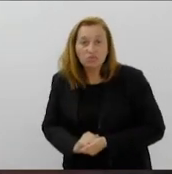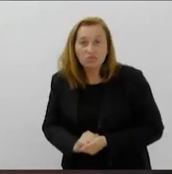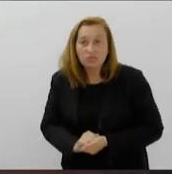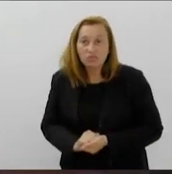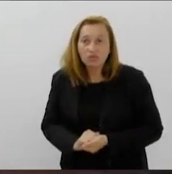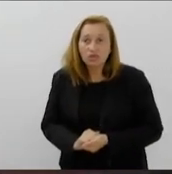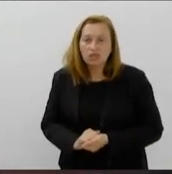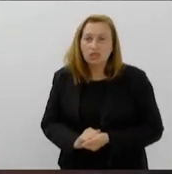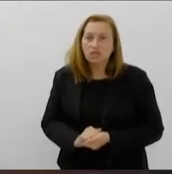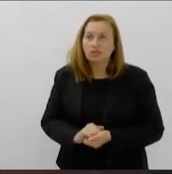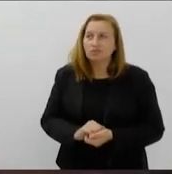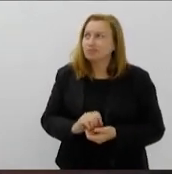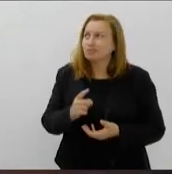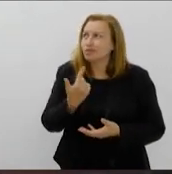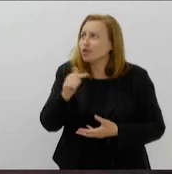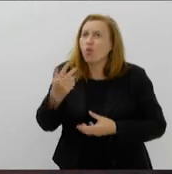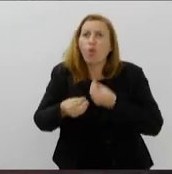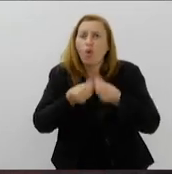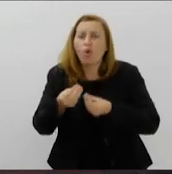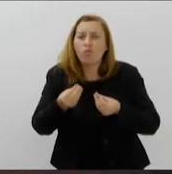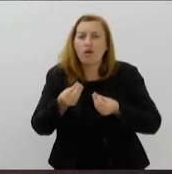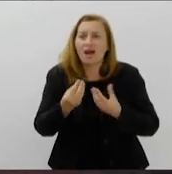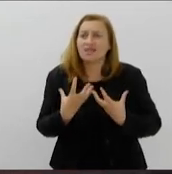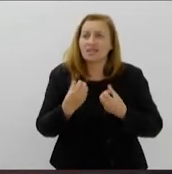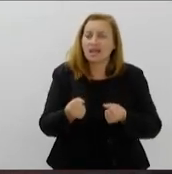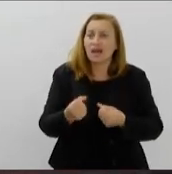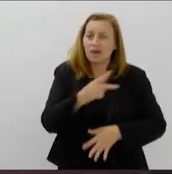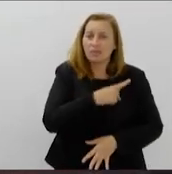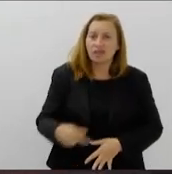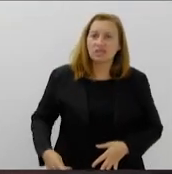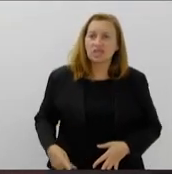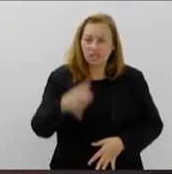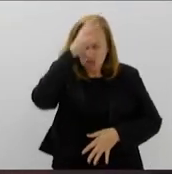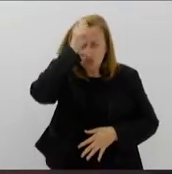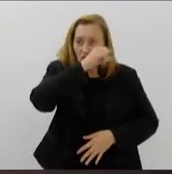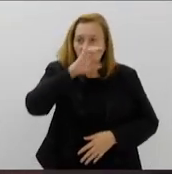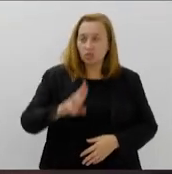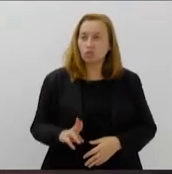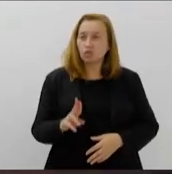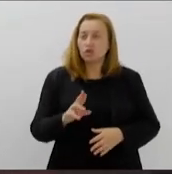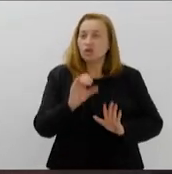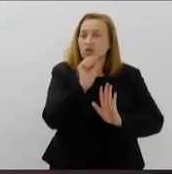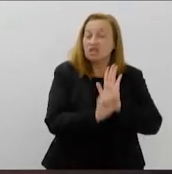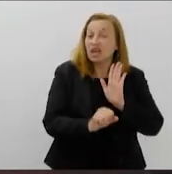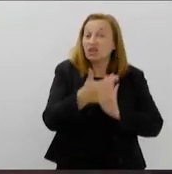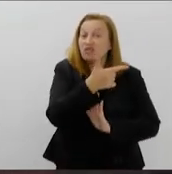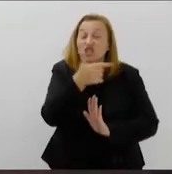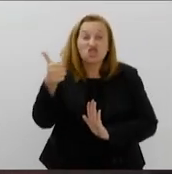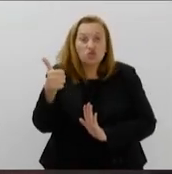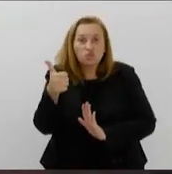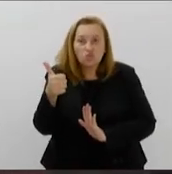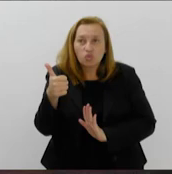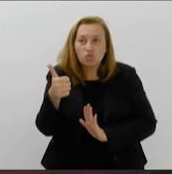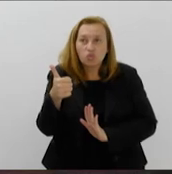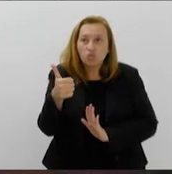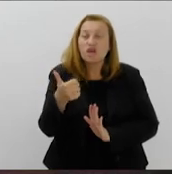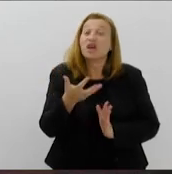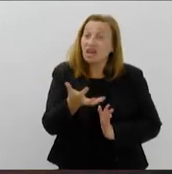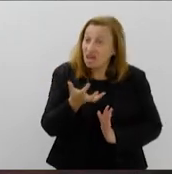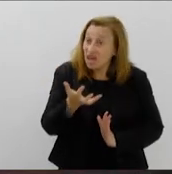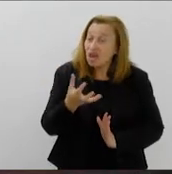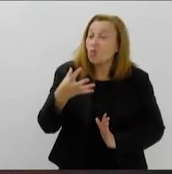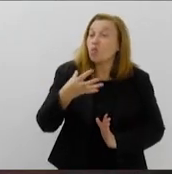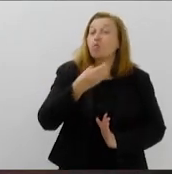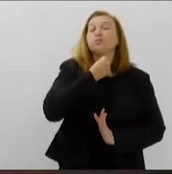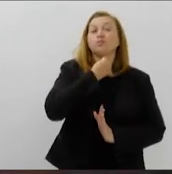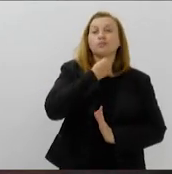É inconcebível, presidente Tiaju, que em pleno século XXI queiram